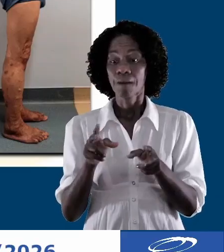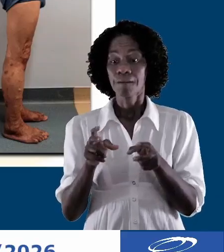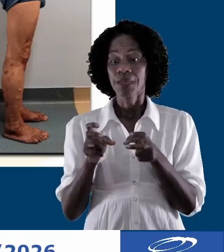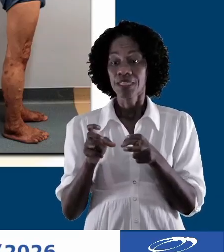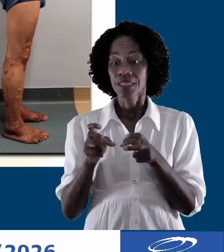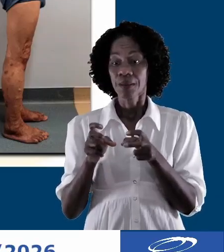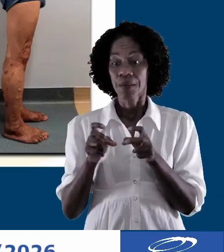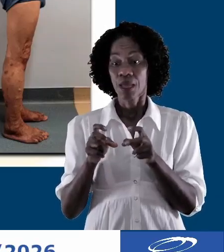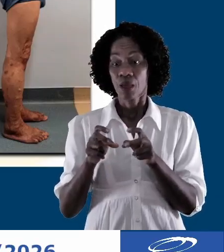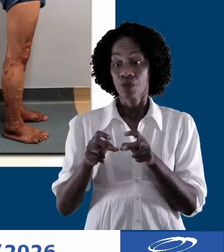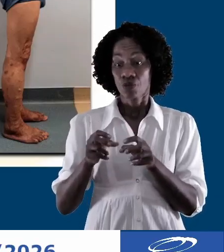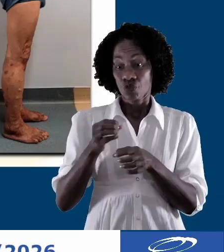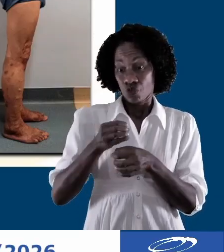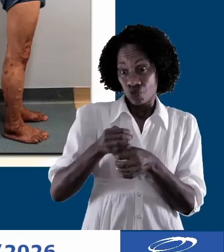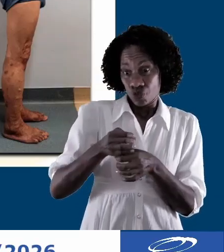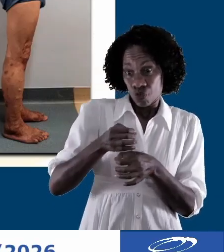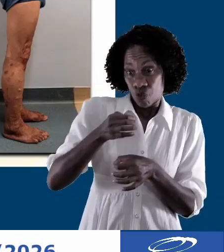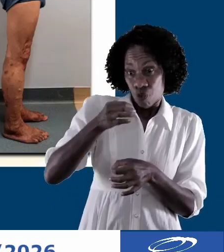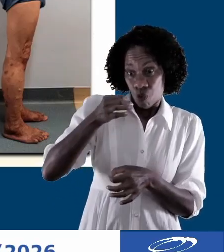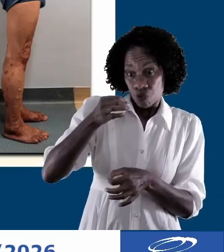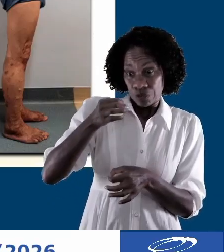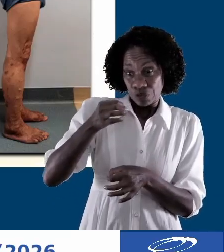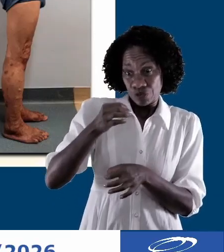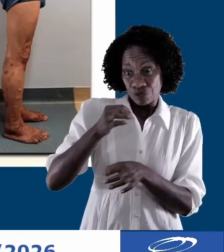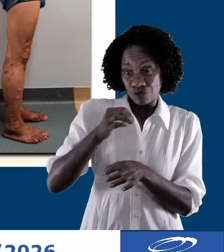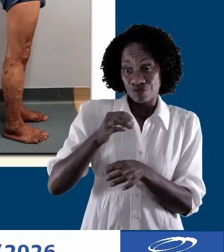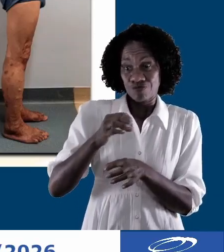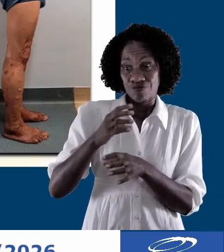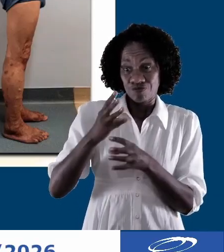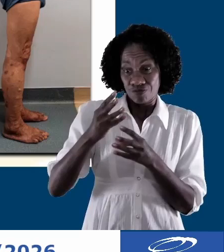óssea e com desbridamento, com o tratamento